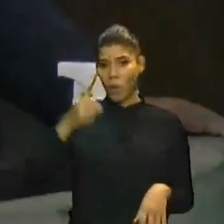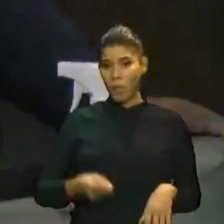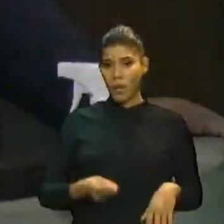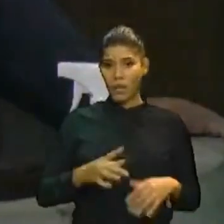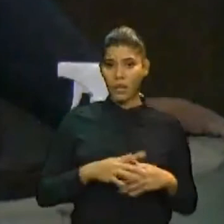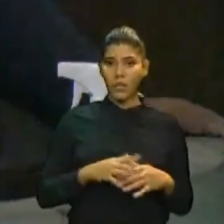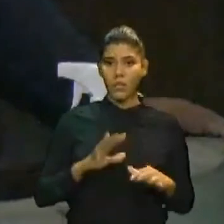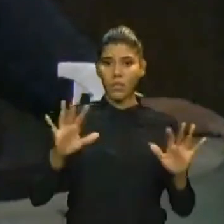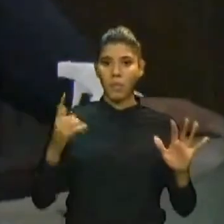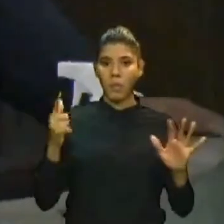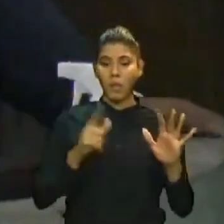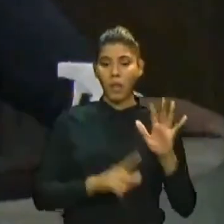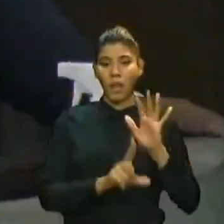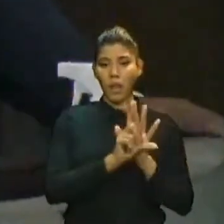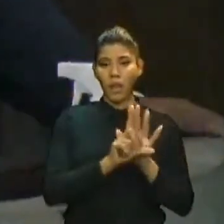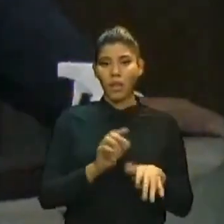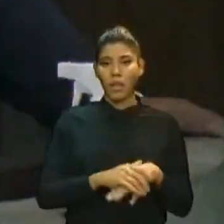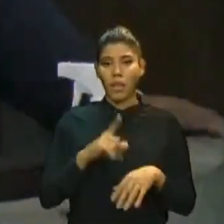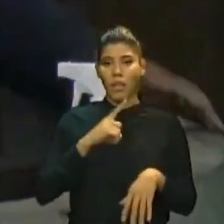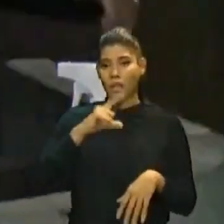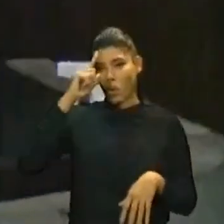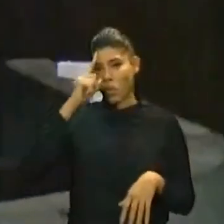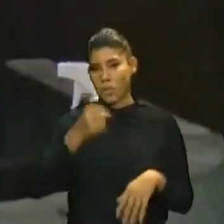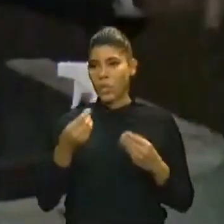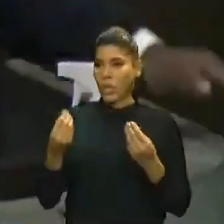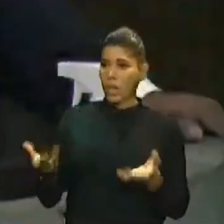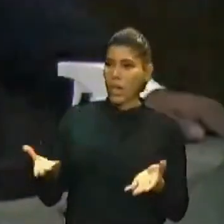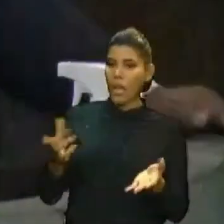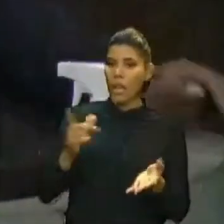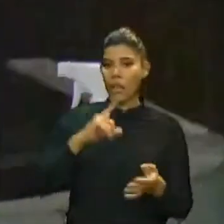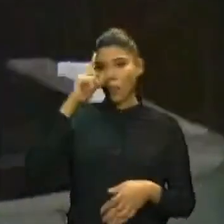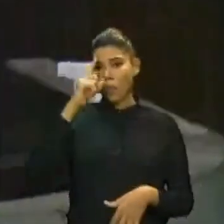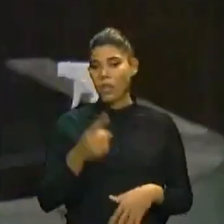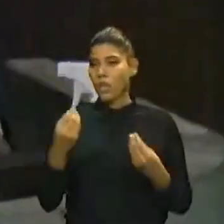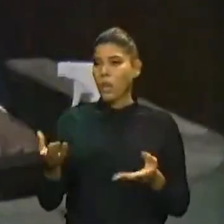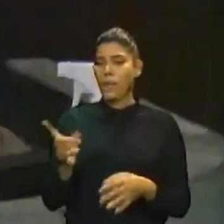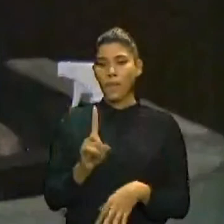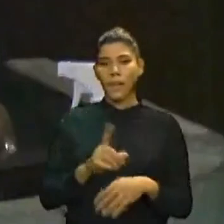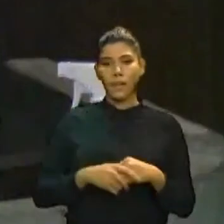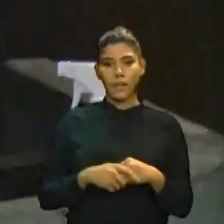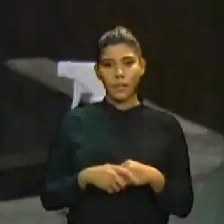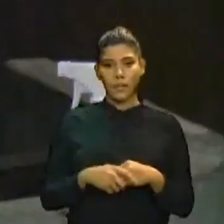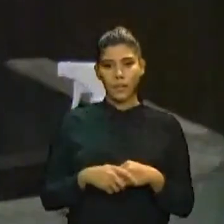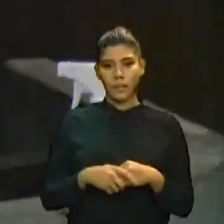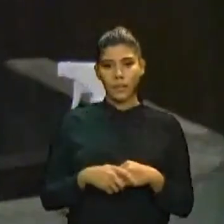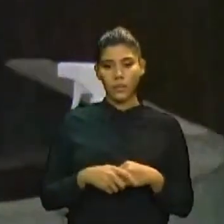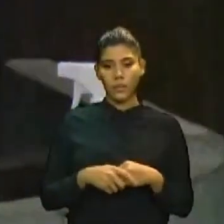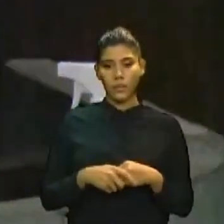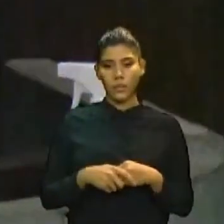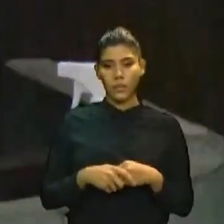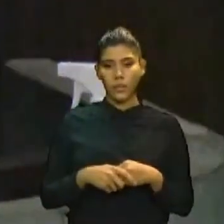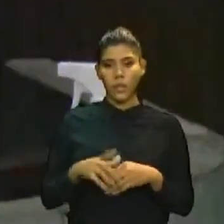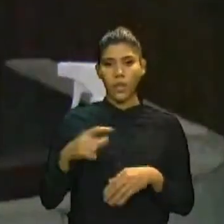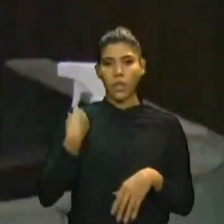mas não tem lei. Tem comandante que dá, tem comandante que não dá. Ou seja, nós estamos aqui